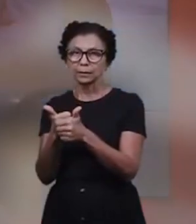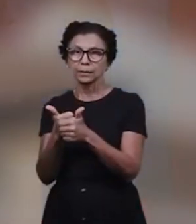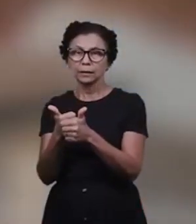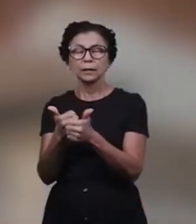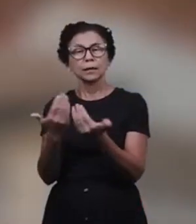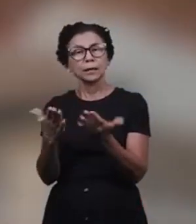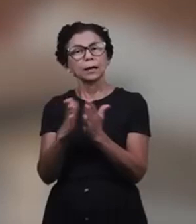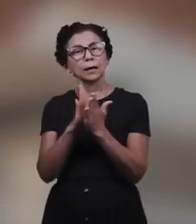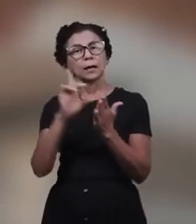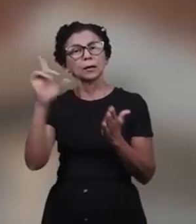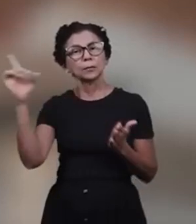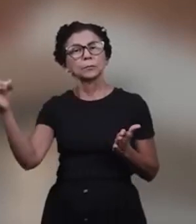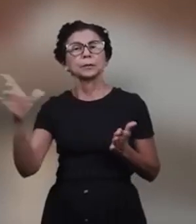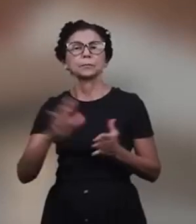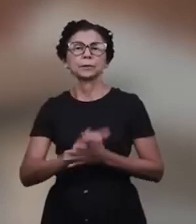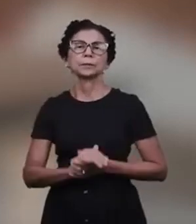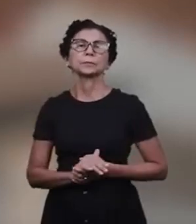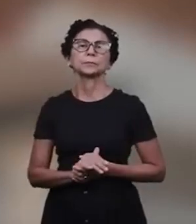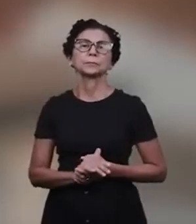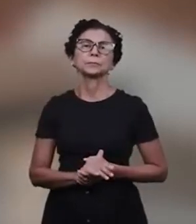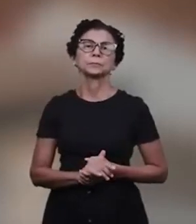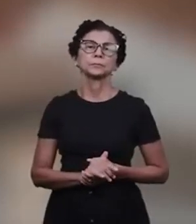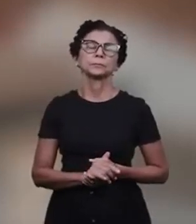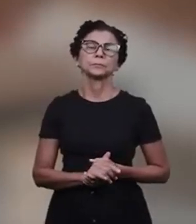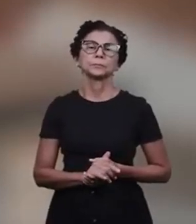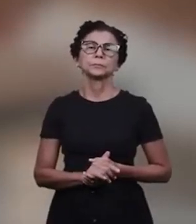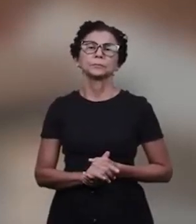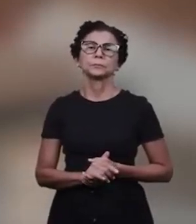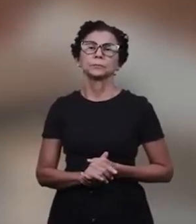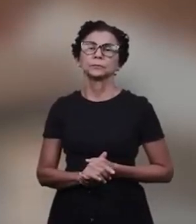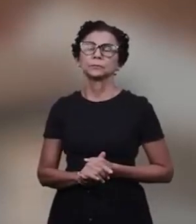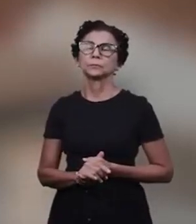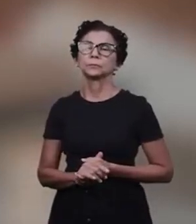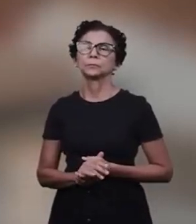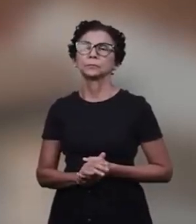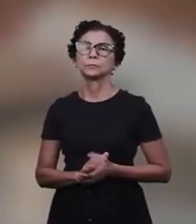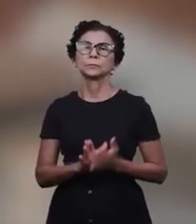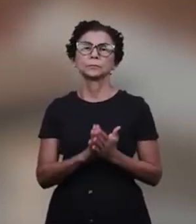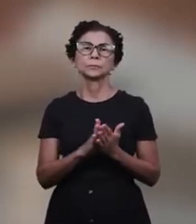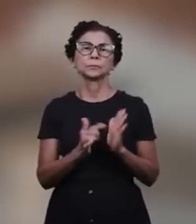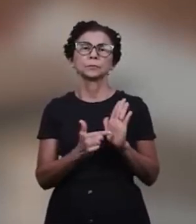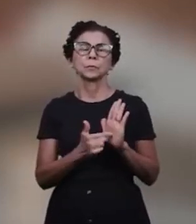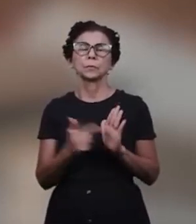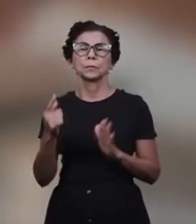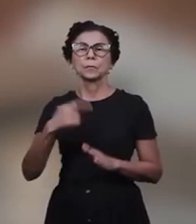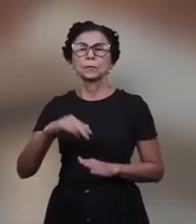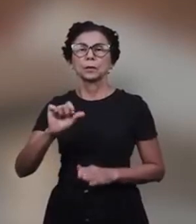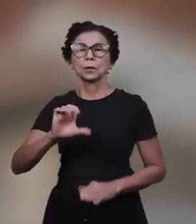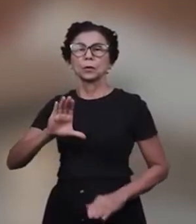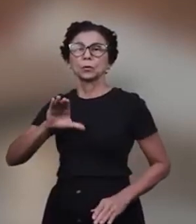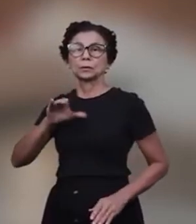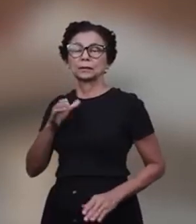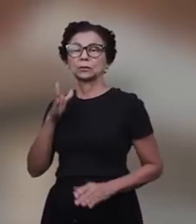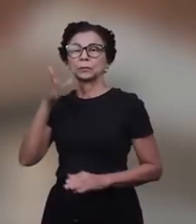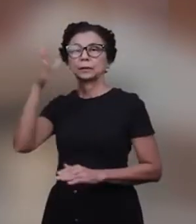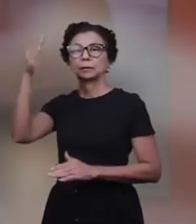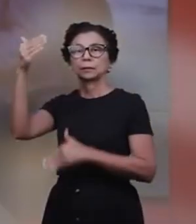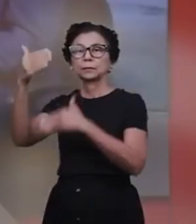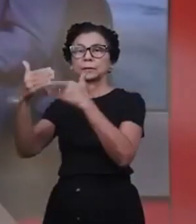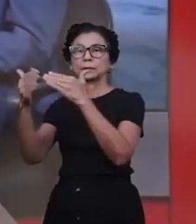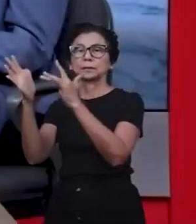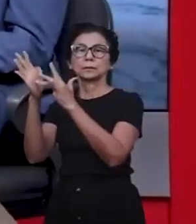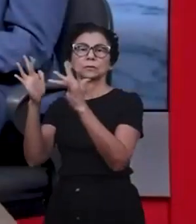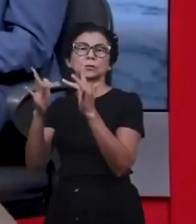10, 19, diz: tendo ousadia, pois irmãos, para entrar no santuário pelo sangue de Jesus. Primeiro, a